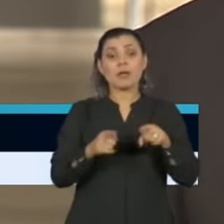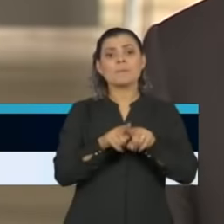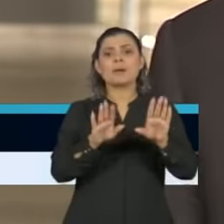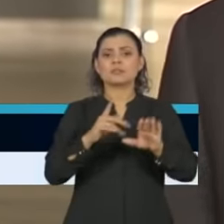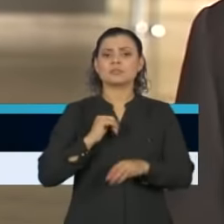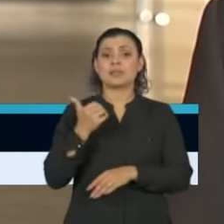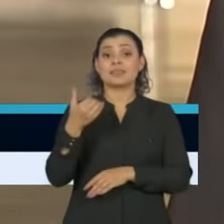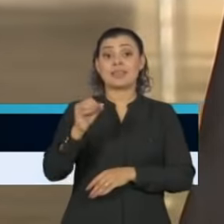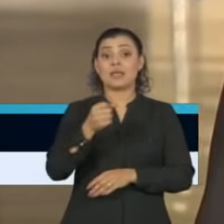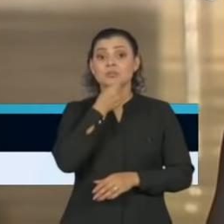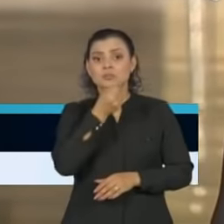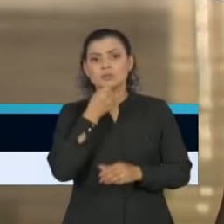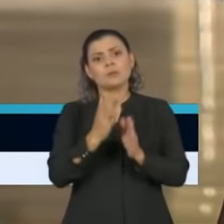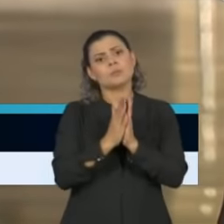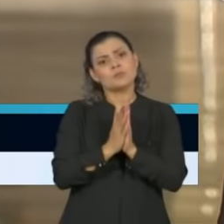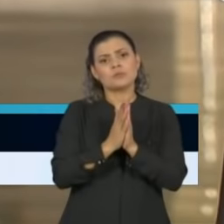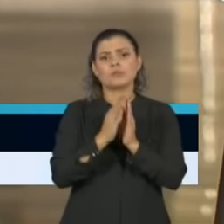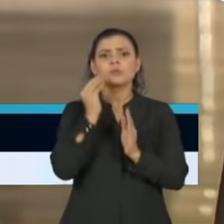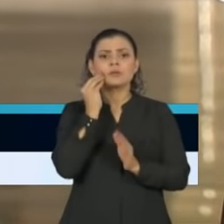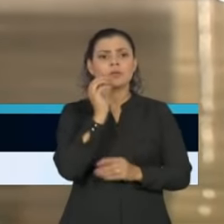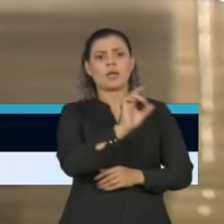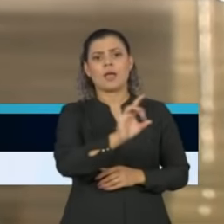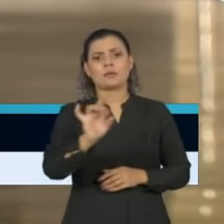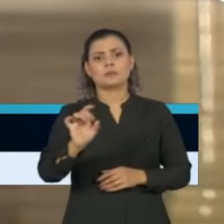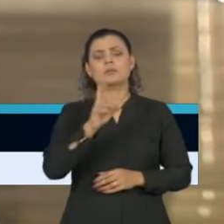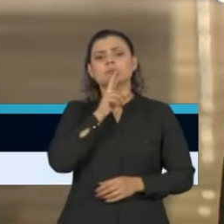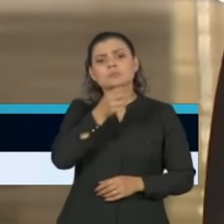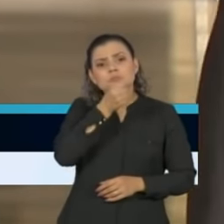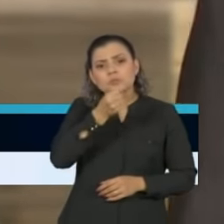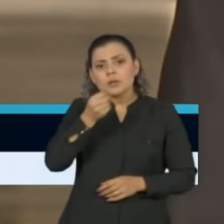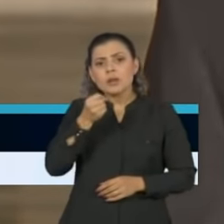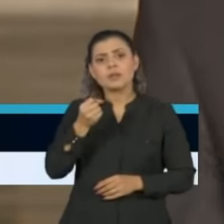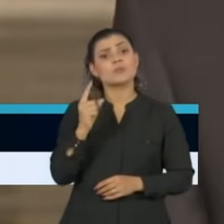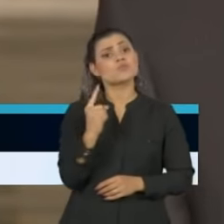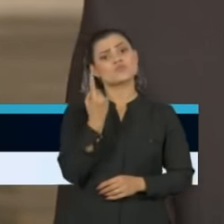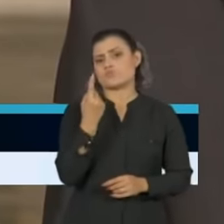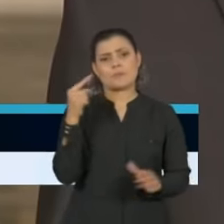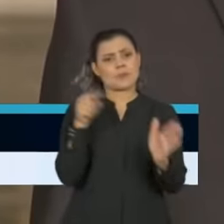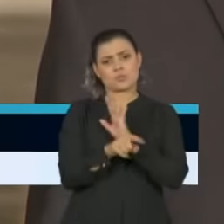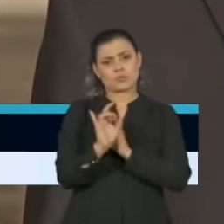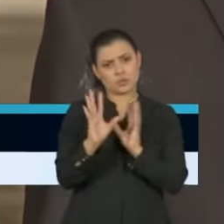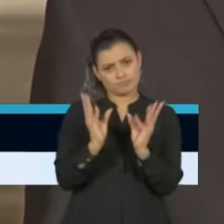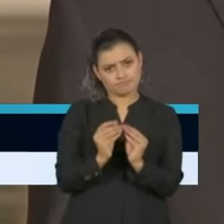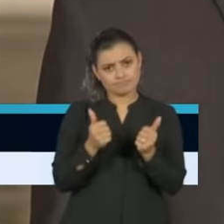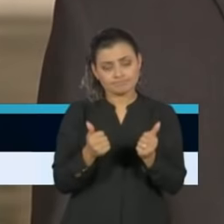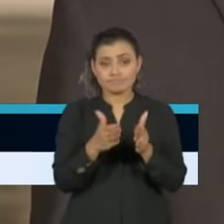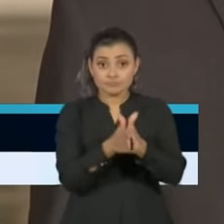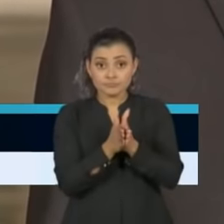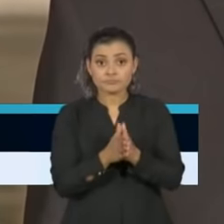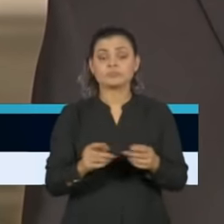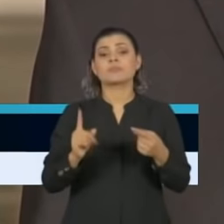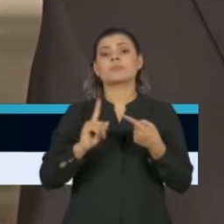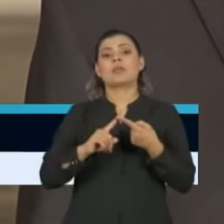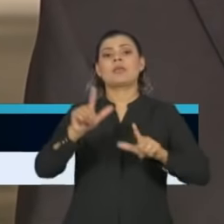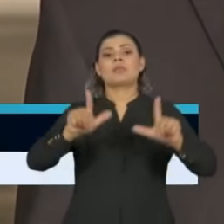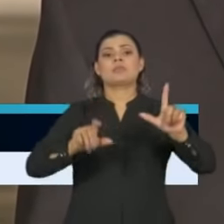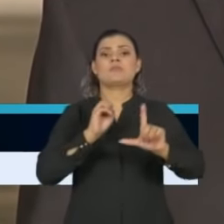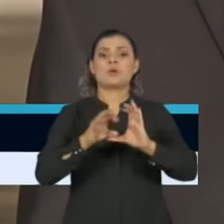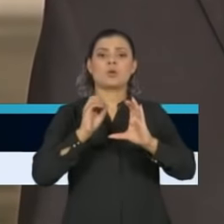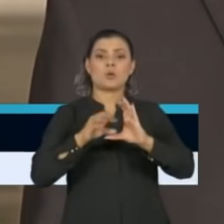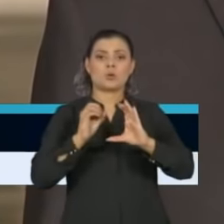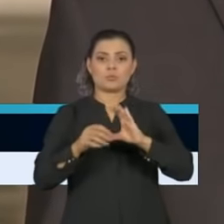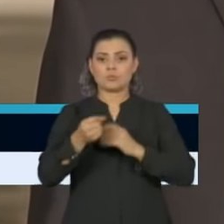10 jornalistas, peço a gentileza de que cada jornalista se atenha a uma pergunta. O próximo veículo é a TV Globo, jornalista